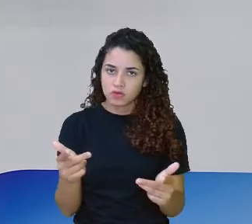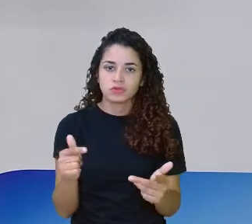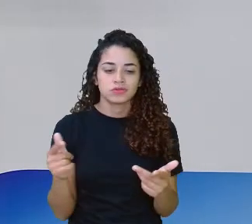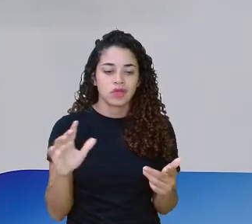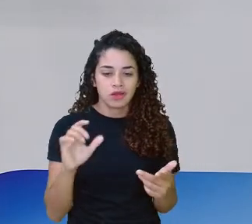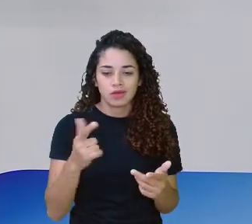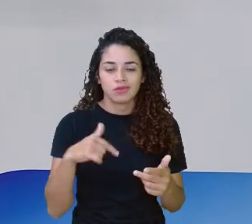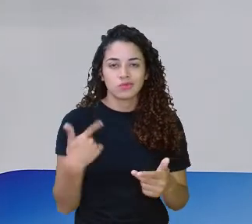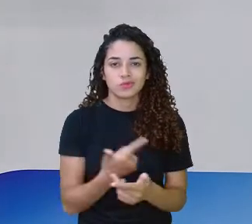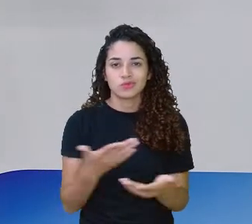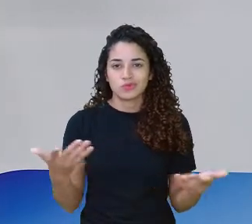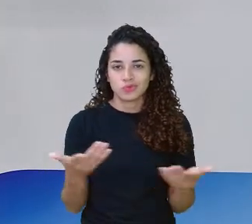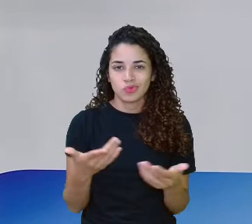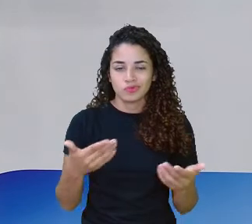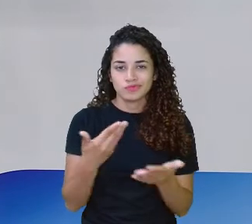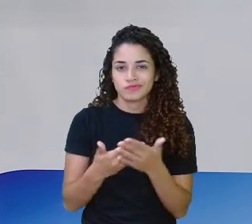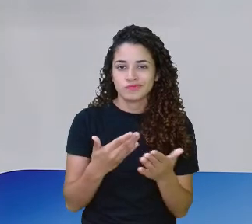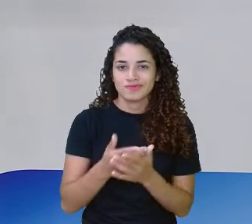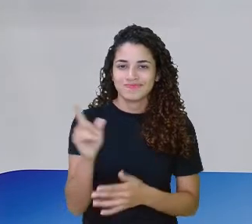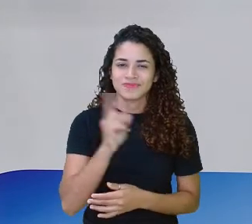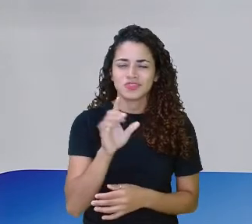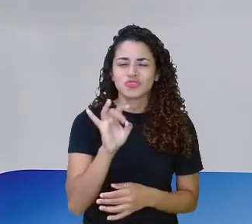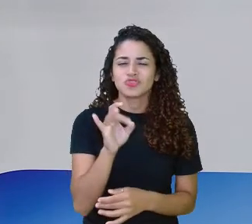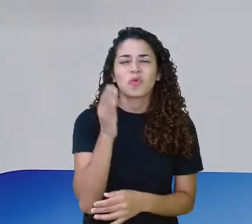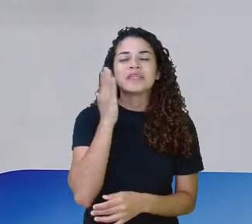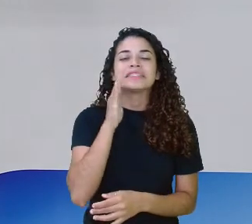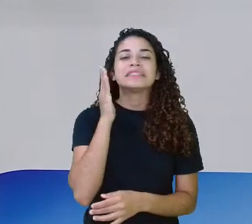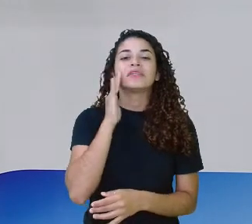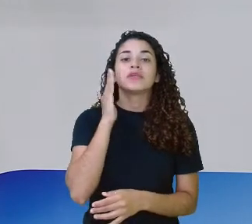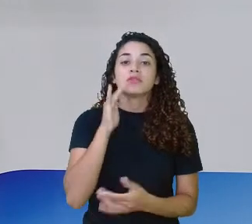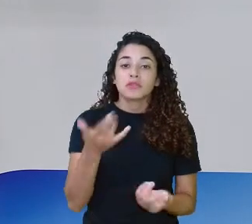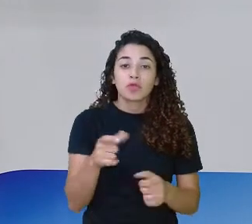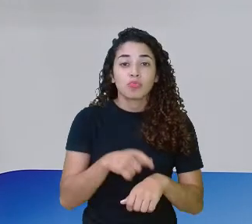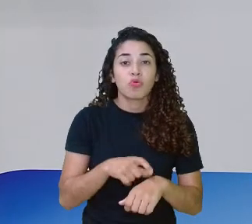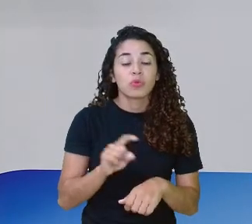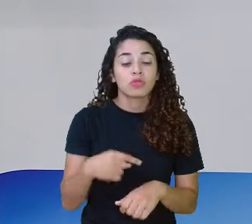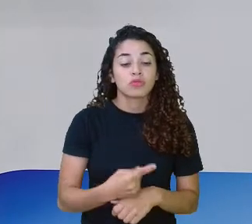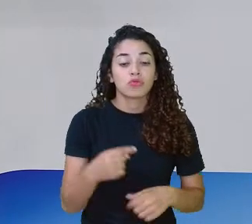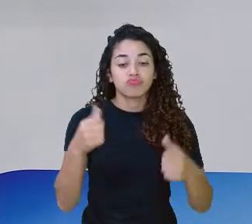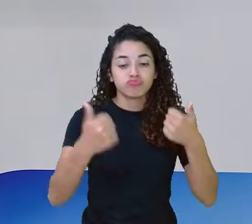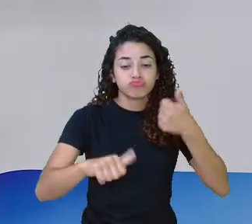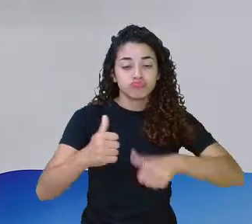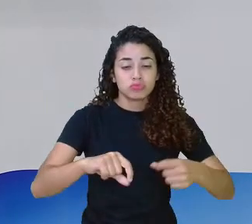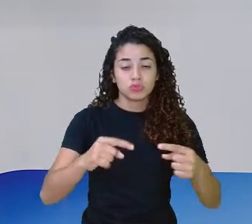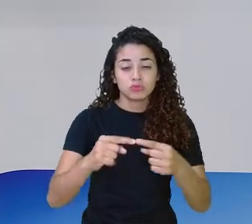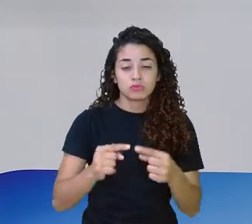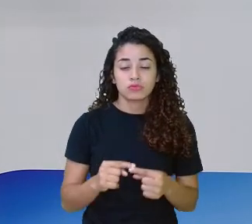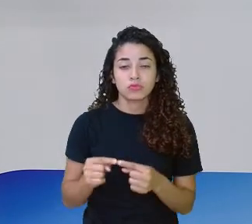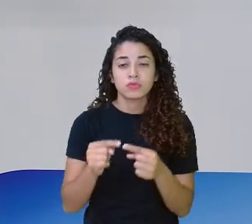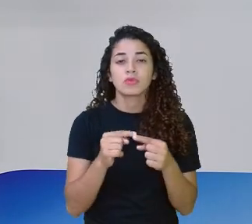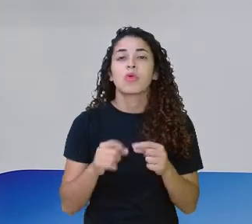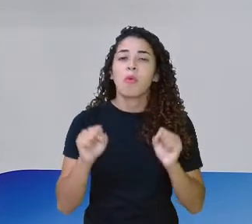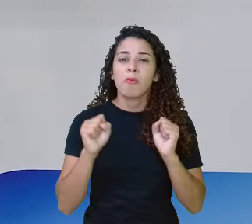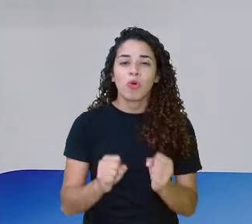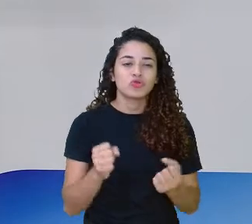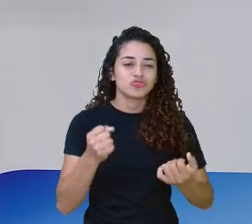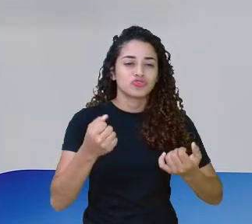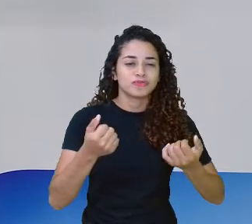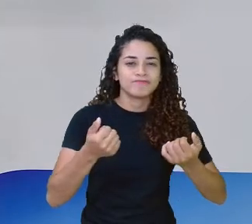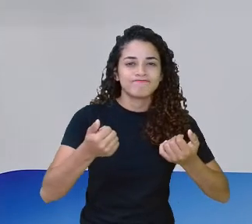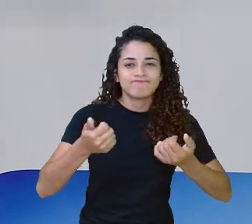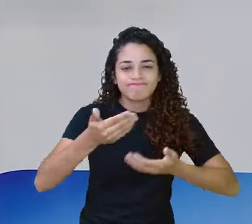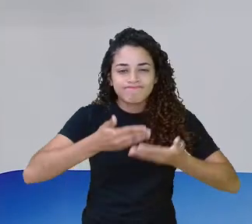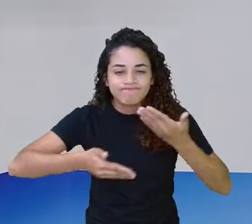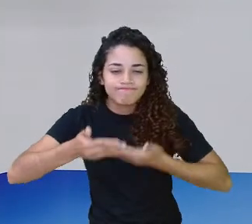gente não vai trabalhar isso, mas só para vocês entenderem que quando a gente fala de análise combinatória, a gente pode brincar com